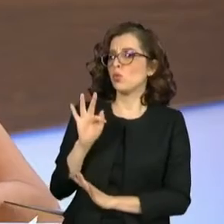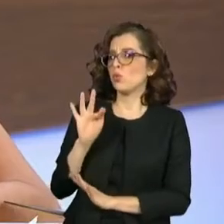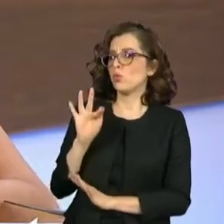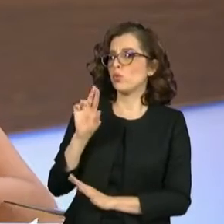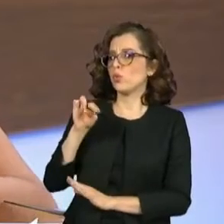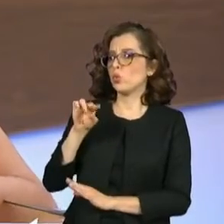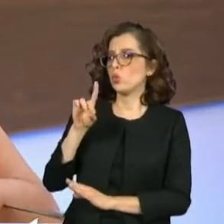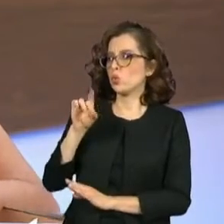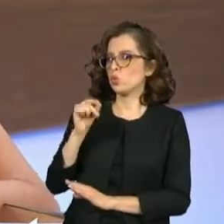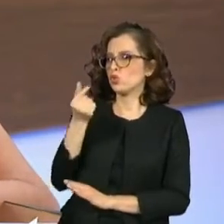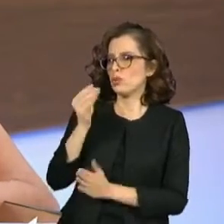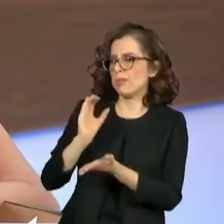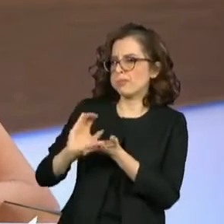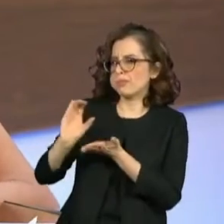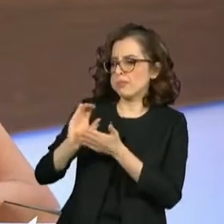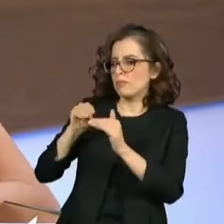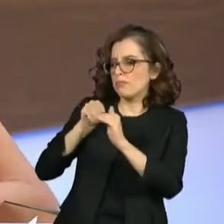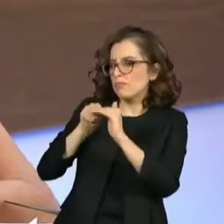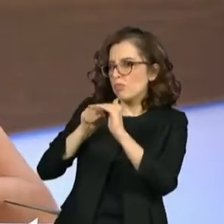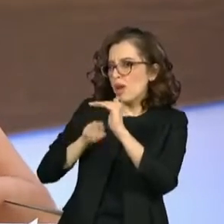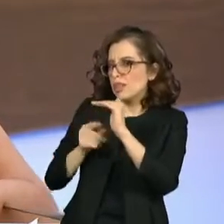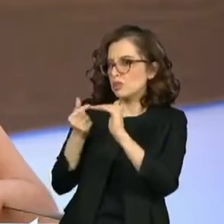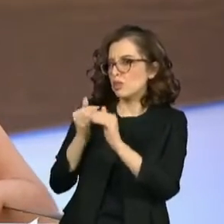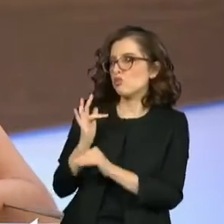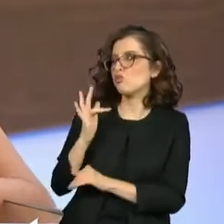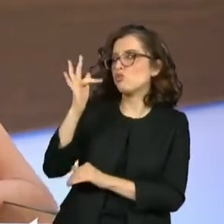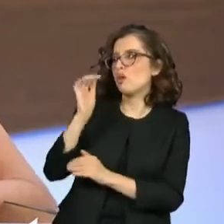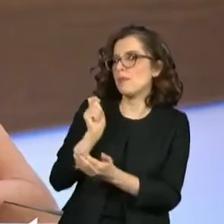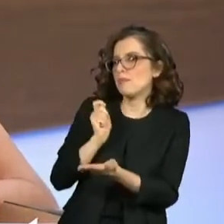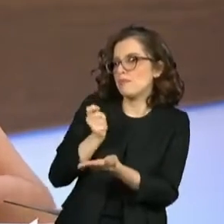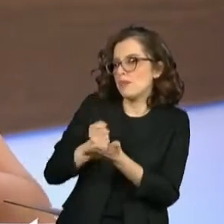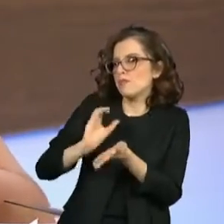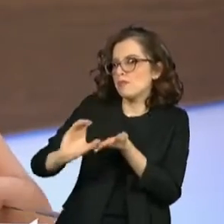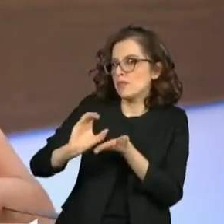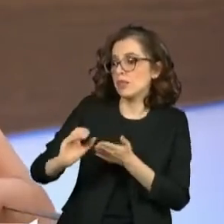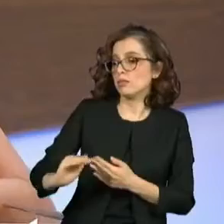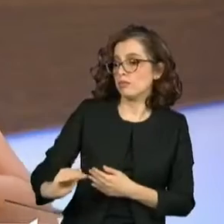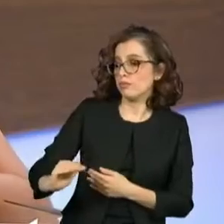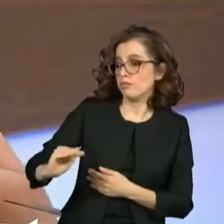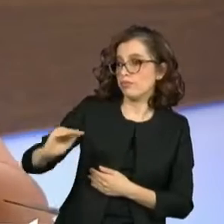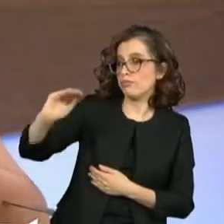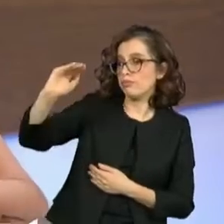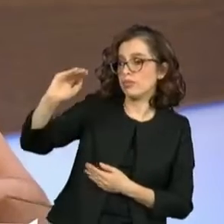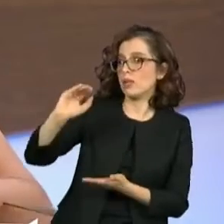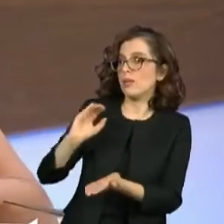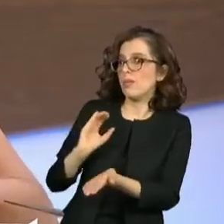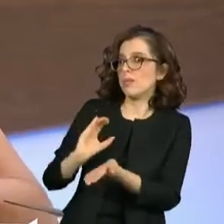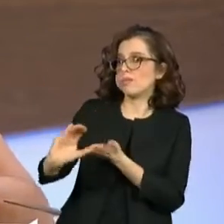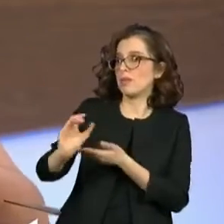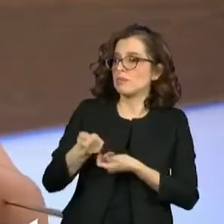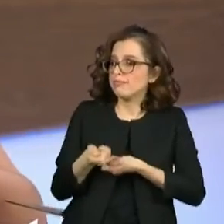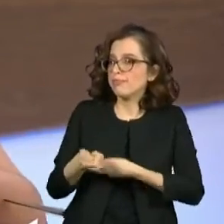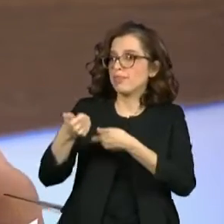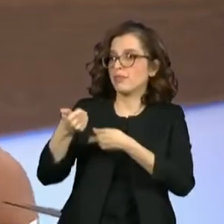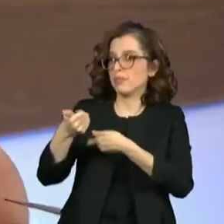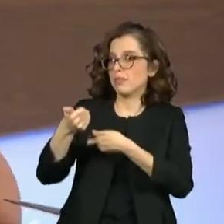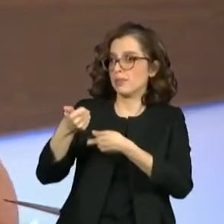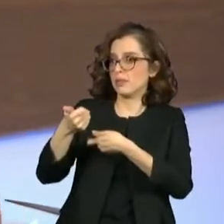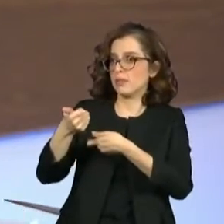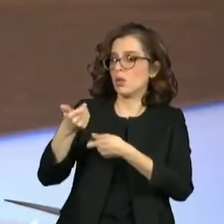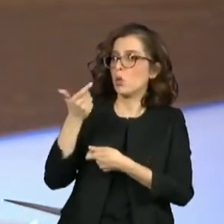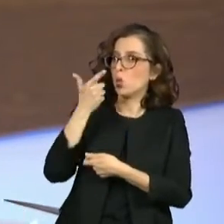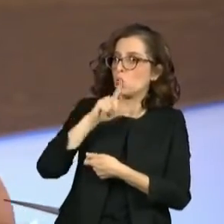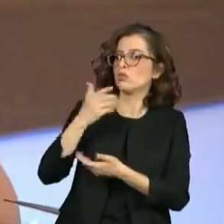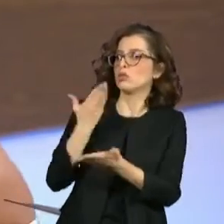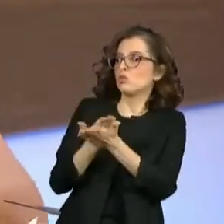queria entender o que é essa proposta e por que não investir em educação pública gratuita e de qualidade? Por que um fundo e